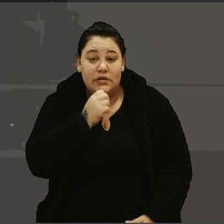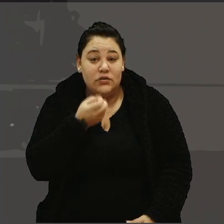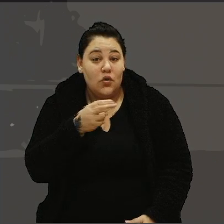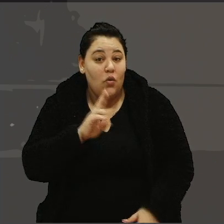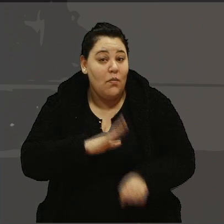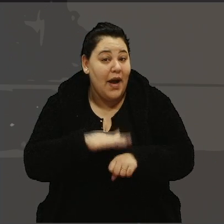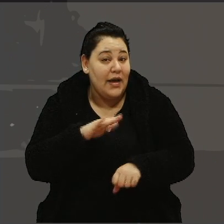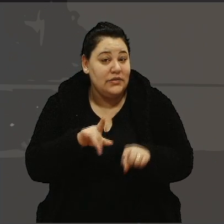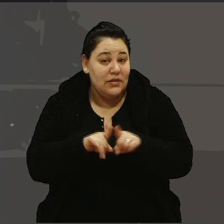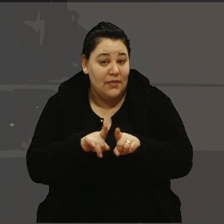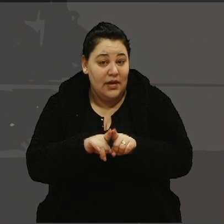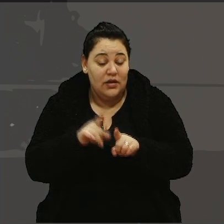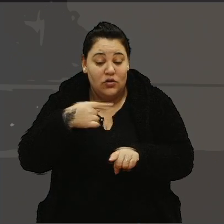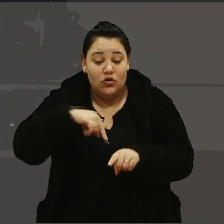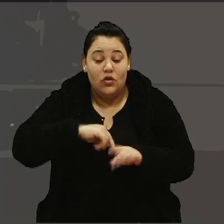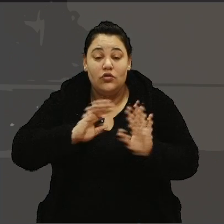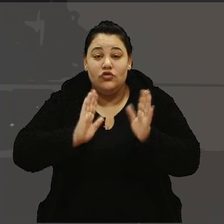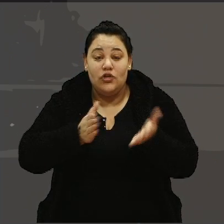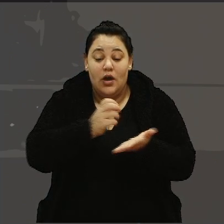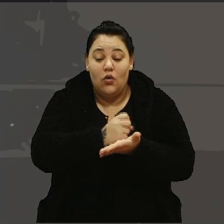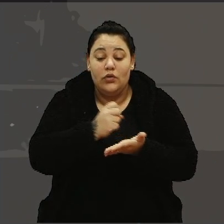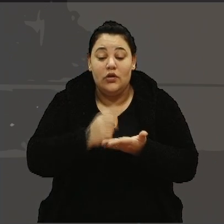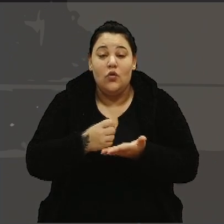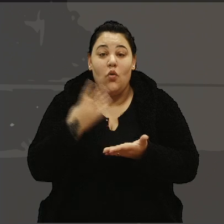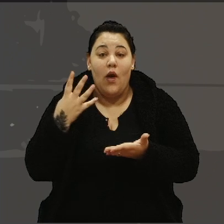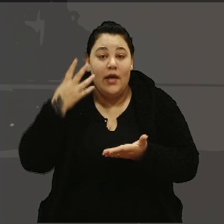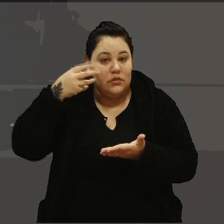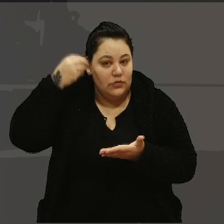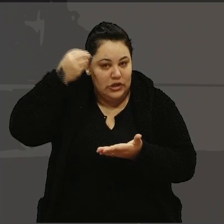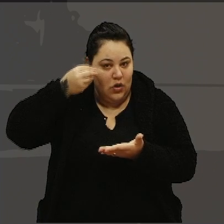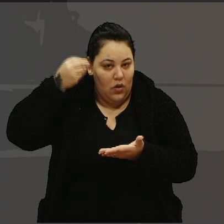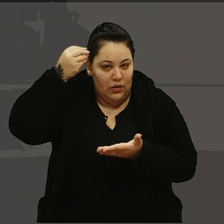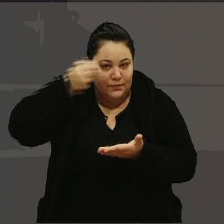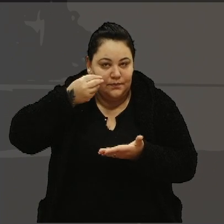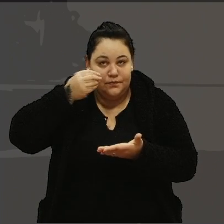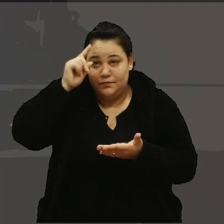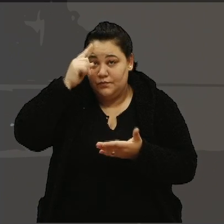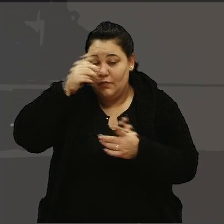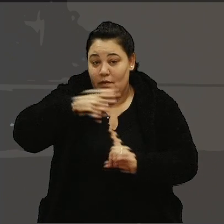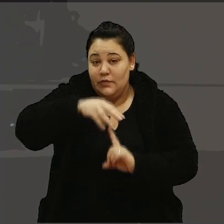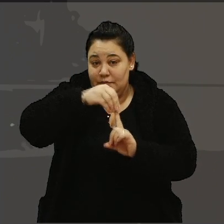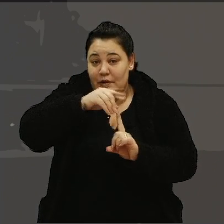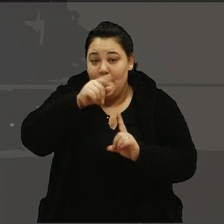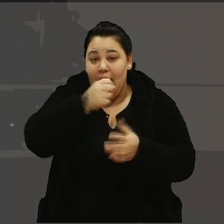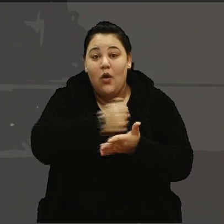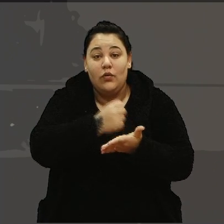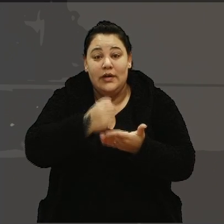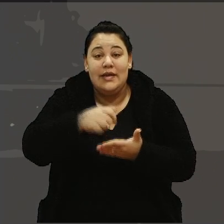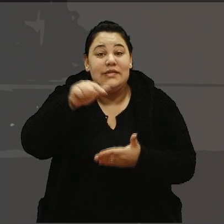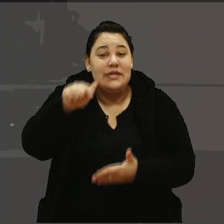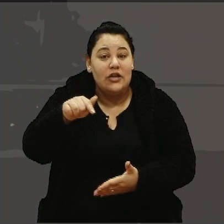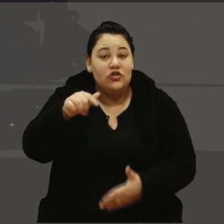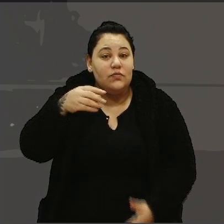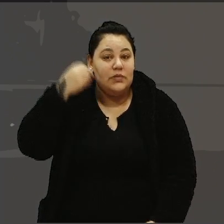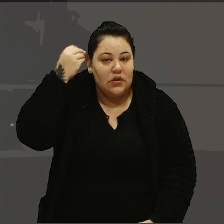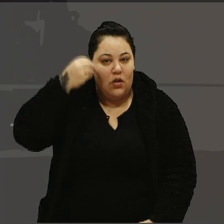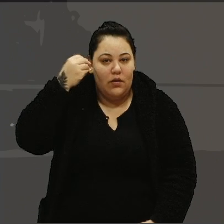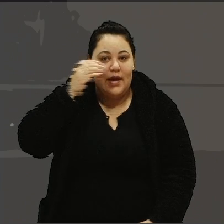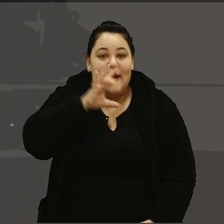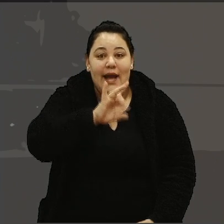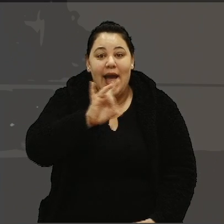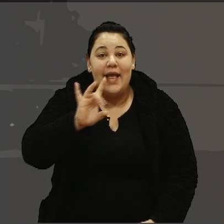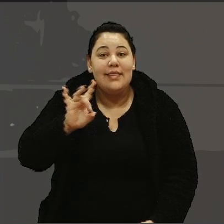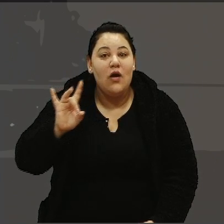já contratamos 4 psicólogos. A ideia é contratar 7 psicólogos. Cada um vai